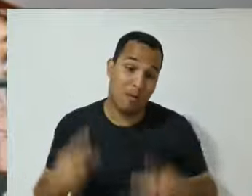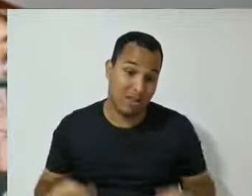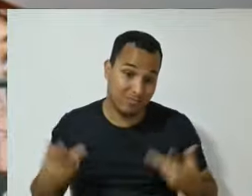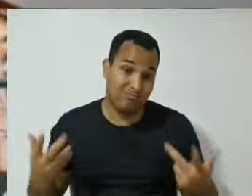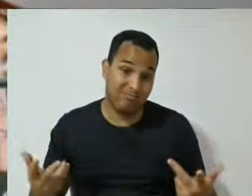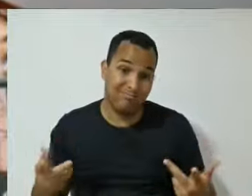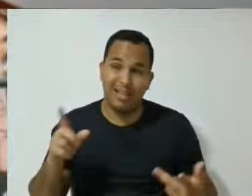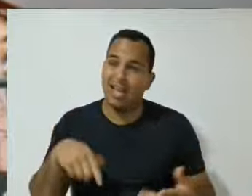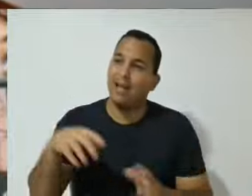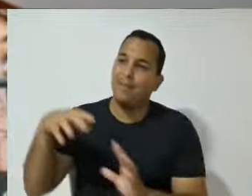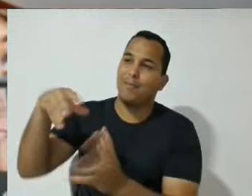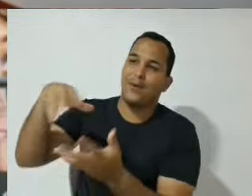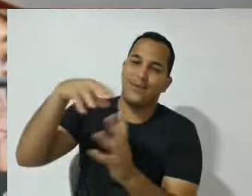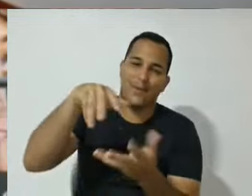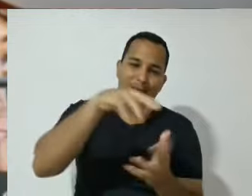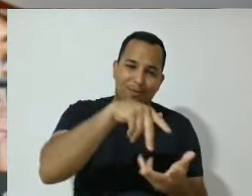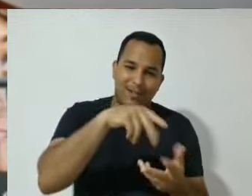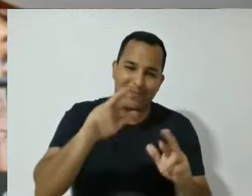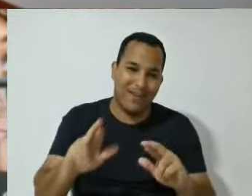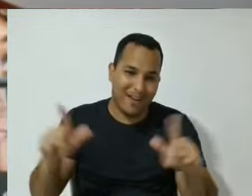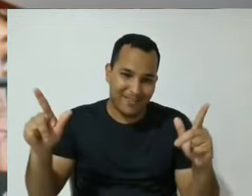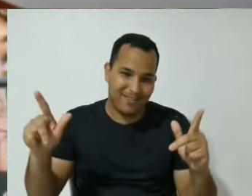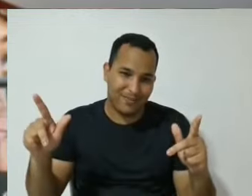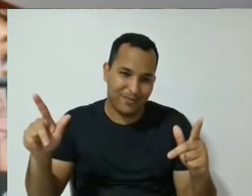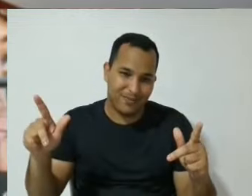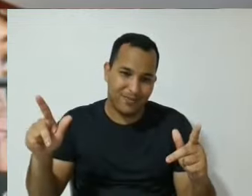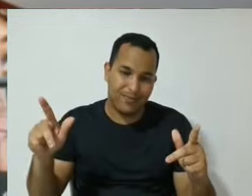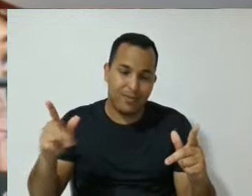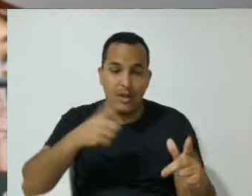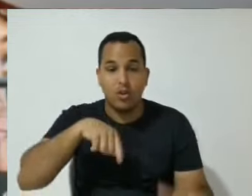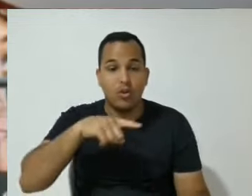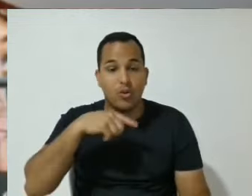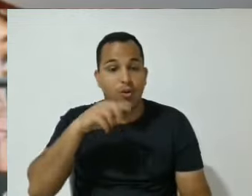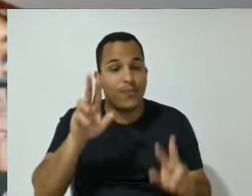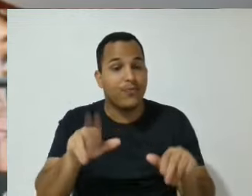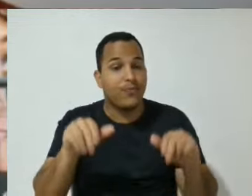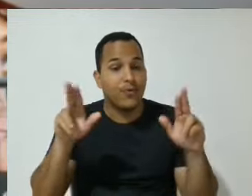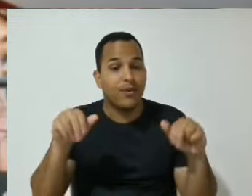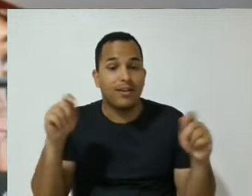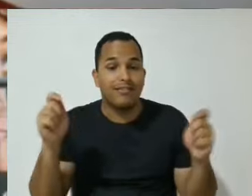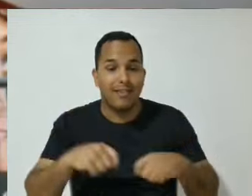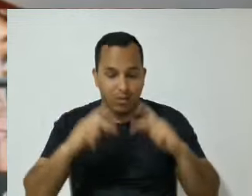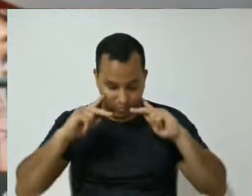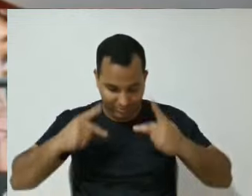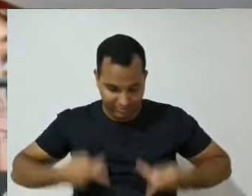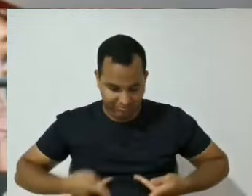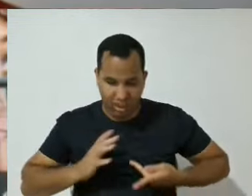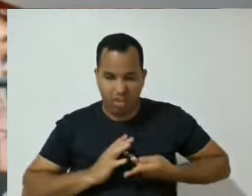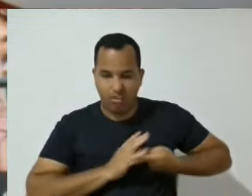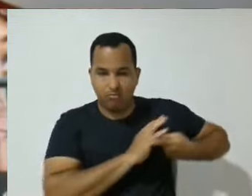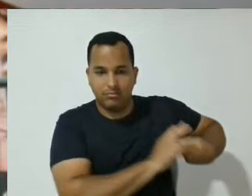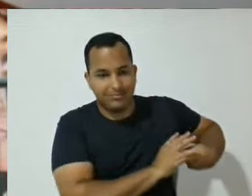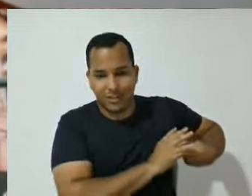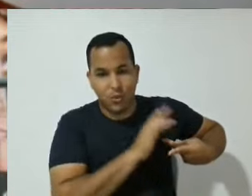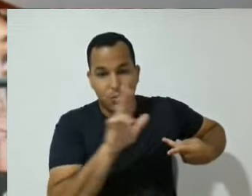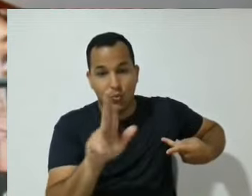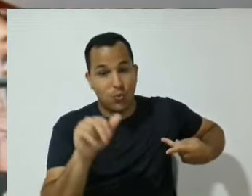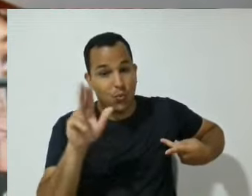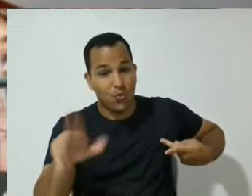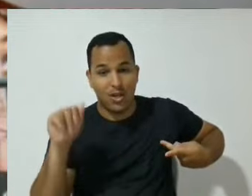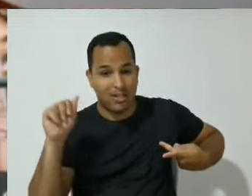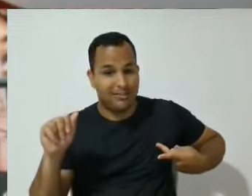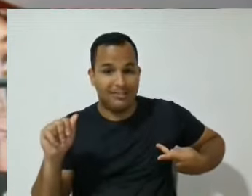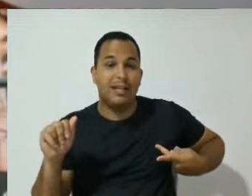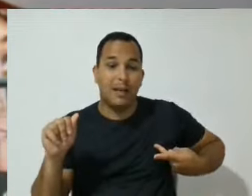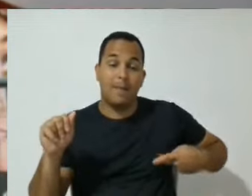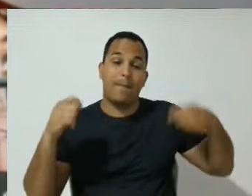A gente não pode nunca tirar do nosso radar essa humanidade, sabe? Então é muito importante a gente ter uma